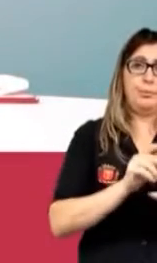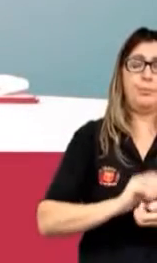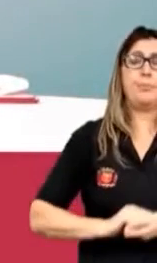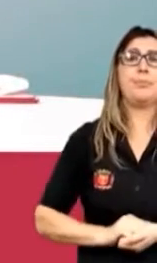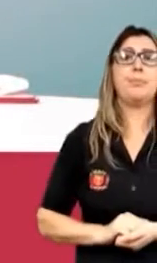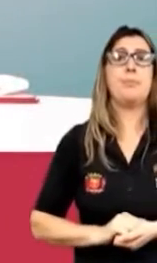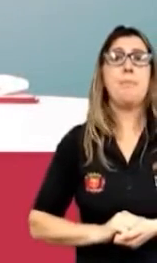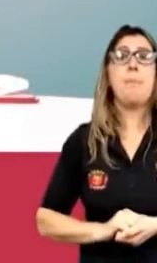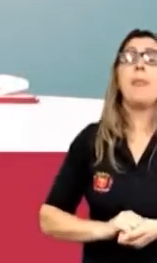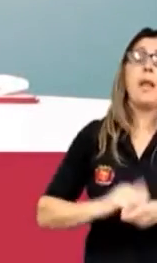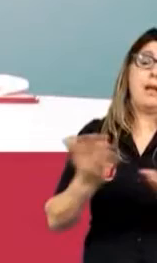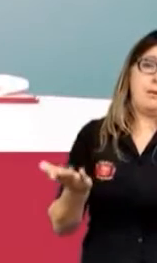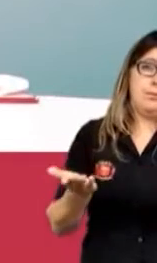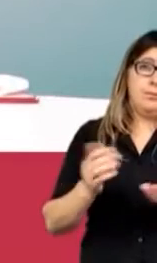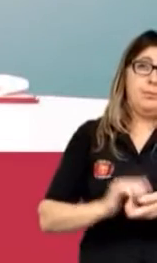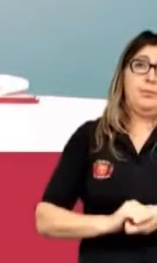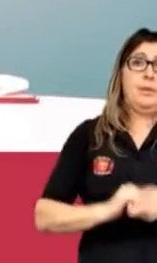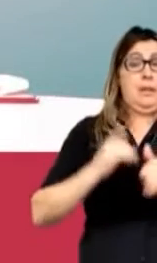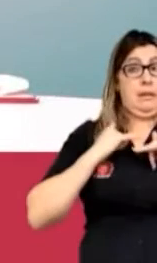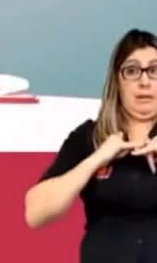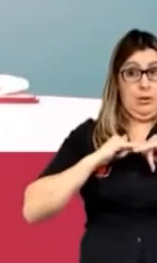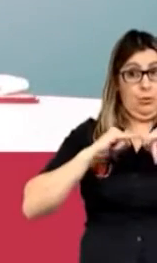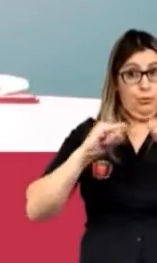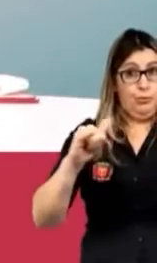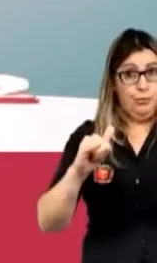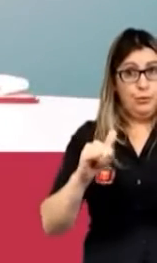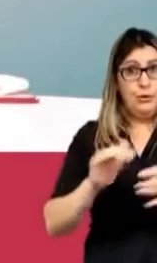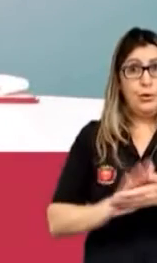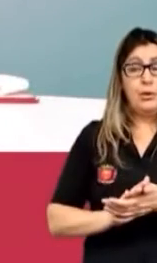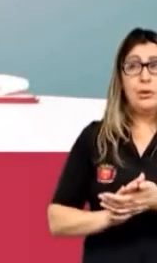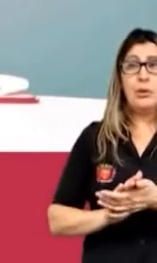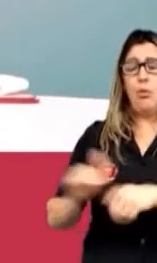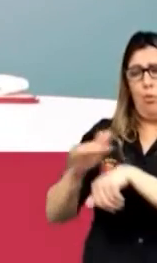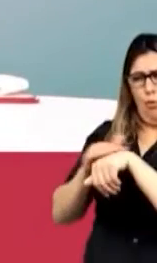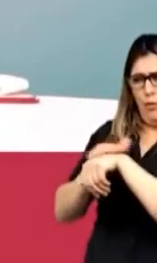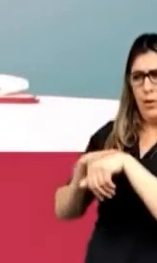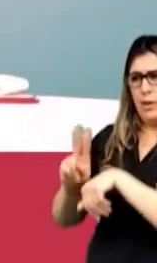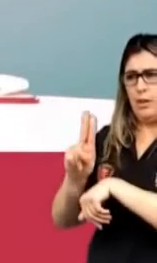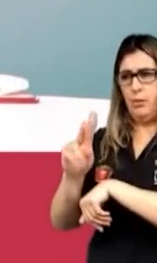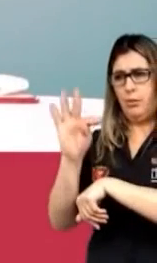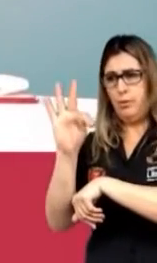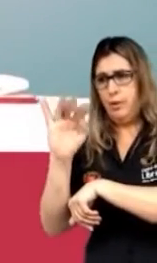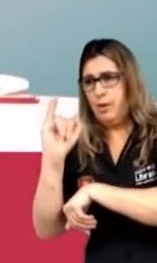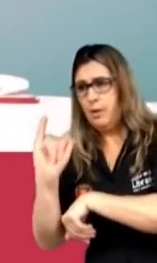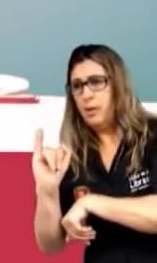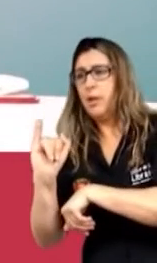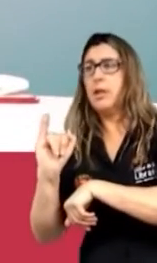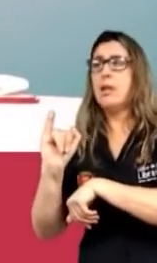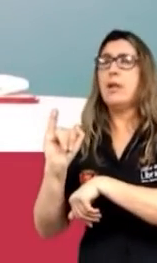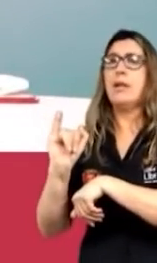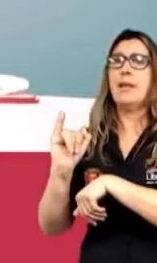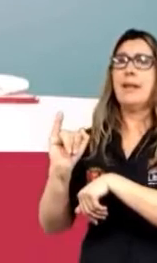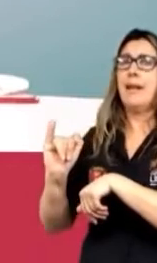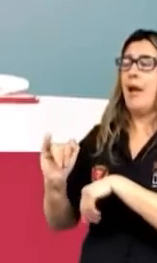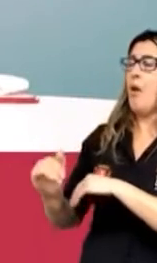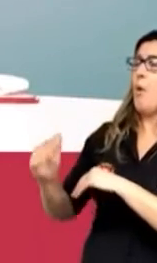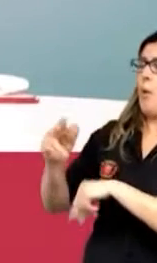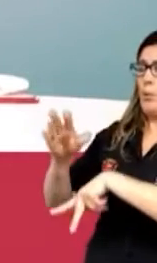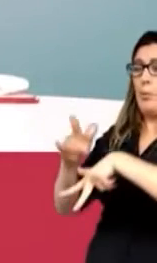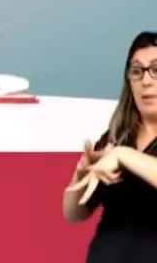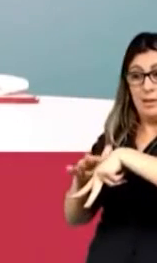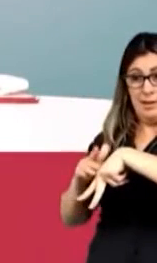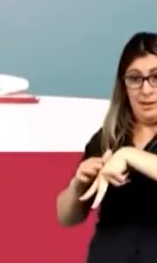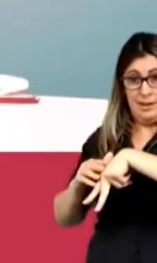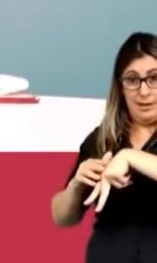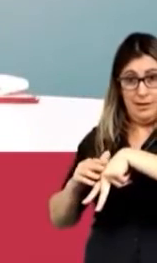Certo? Ainda eu acho que a notícia, eu falei agora com o pessoal da UTI, o nosso paciente emblemático, né, que